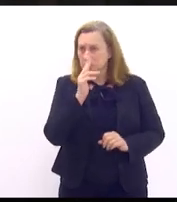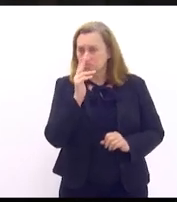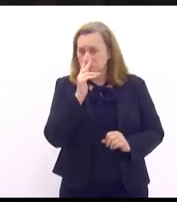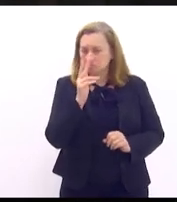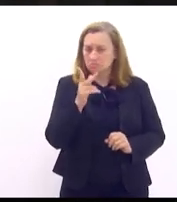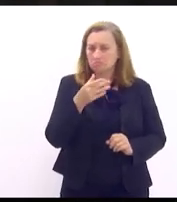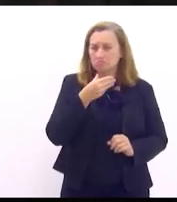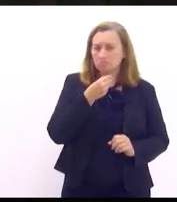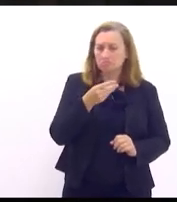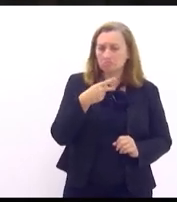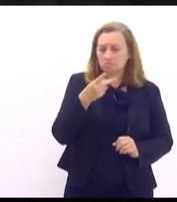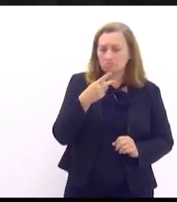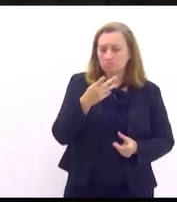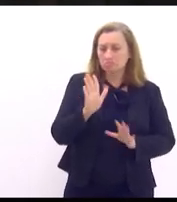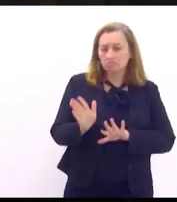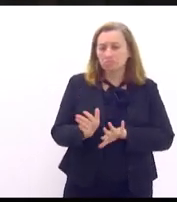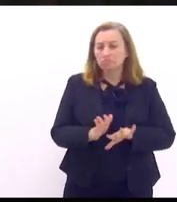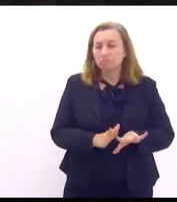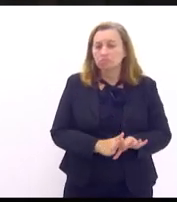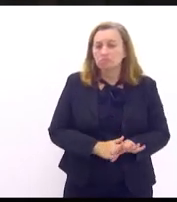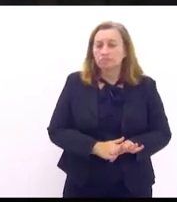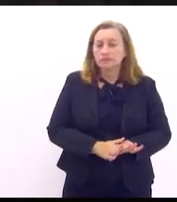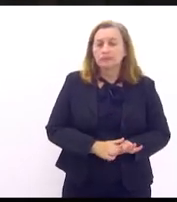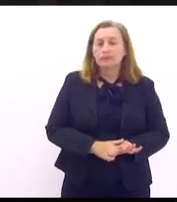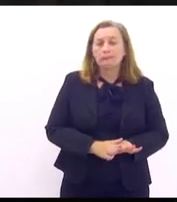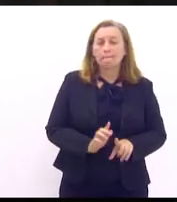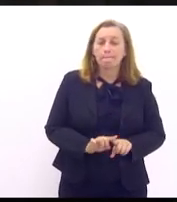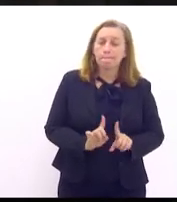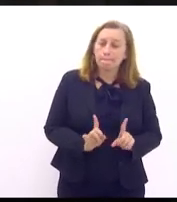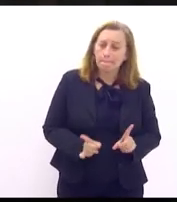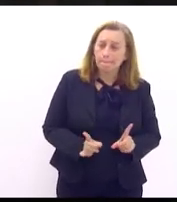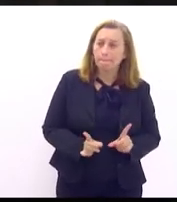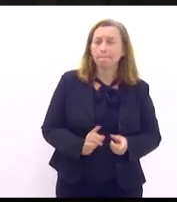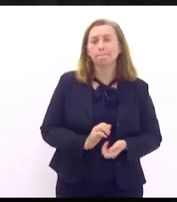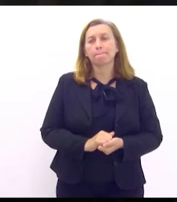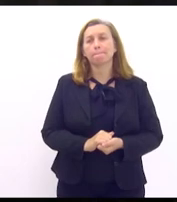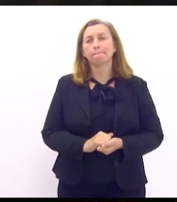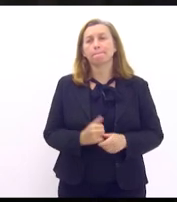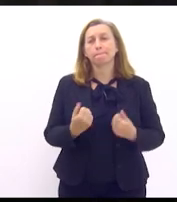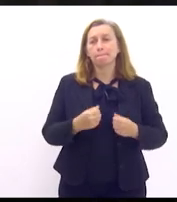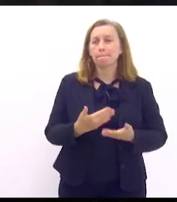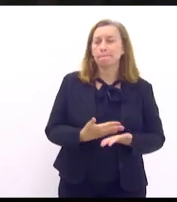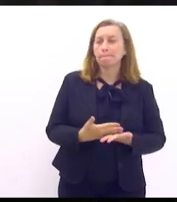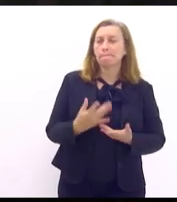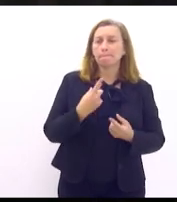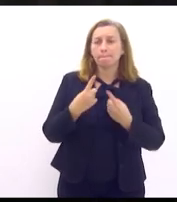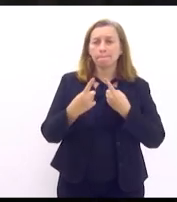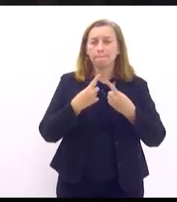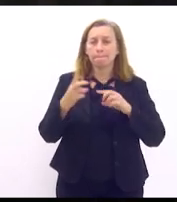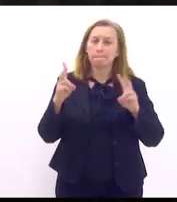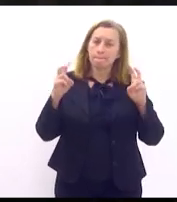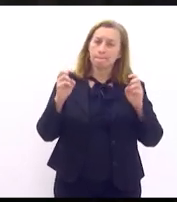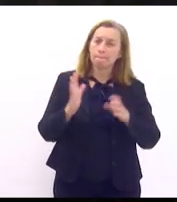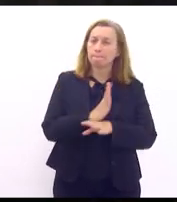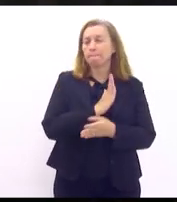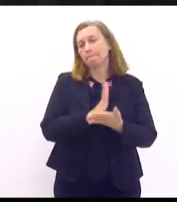genérico, generalista, mas nós temos que começar a discutir algumas questões. Por